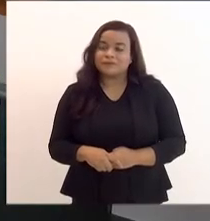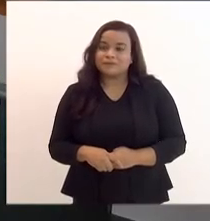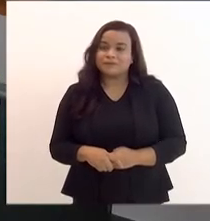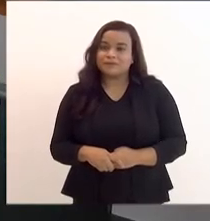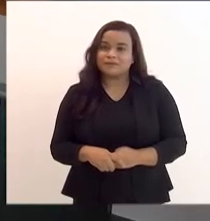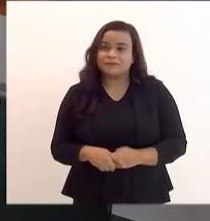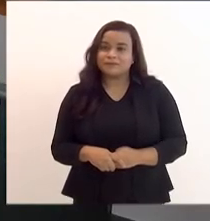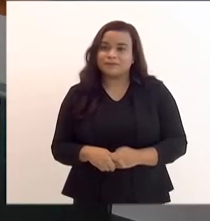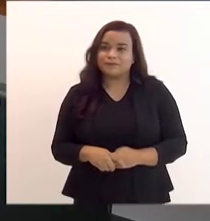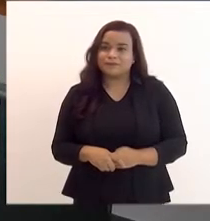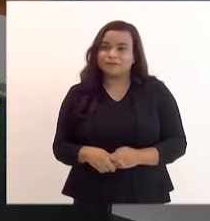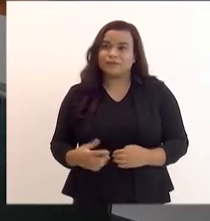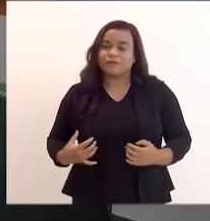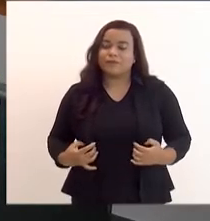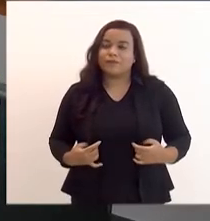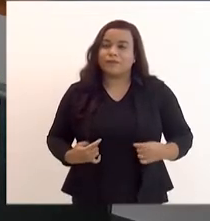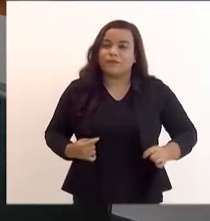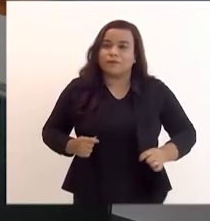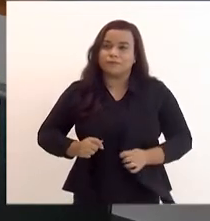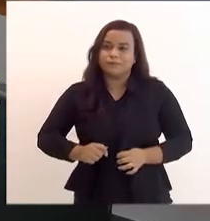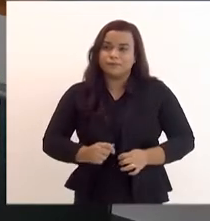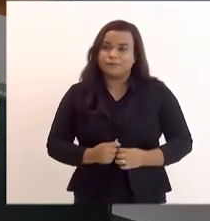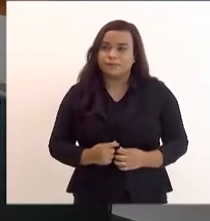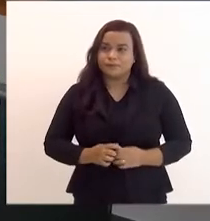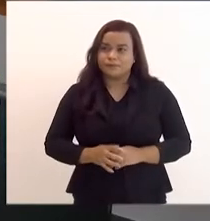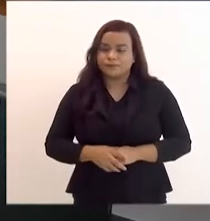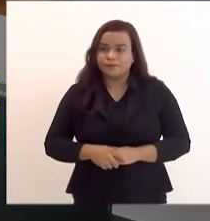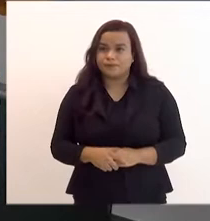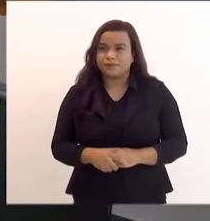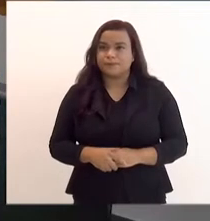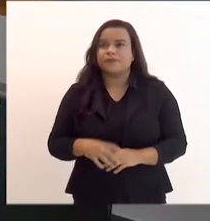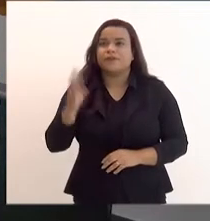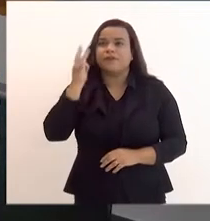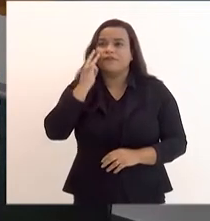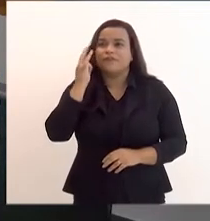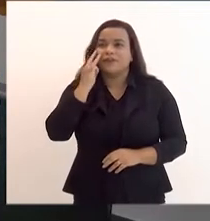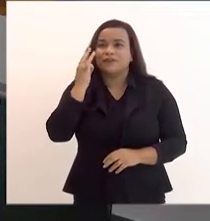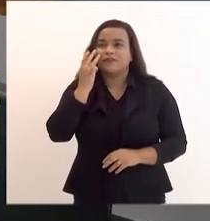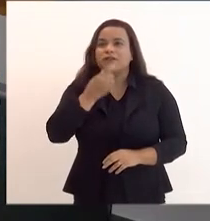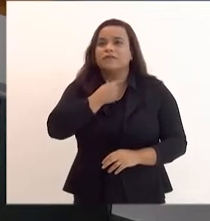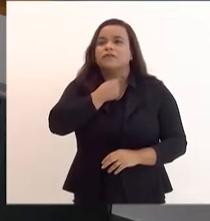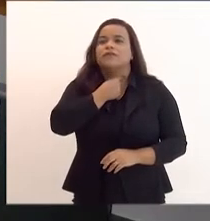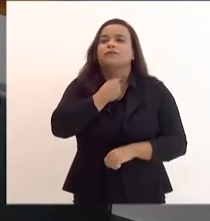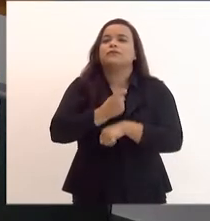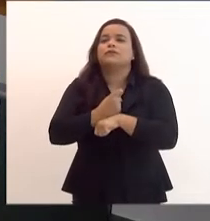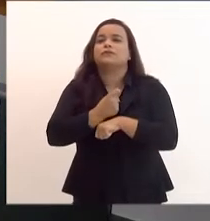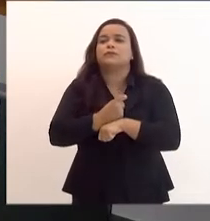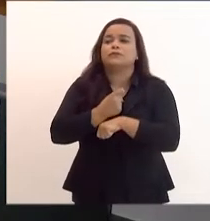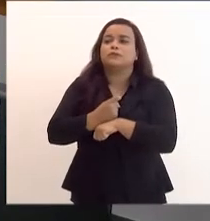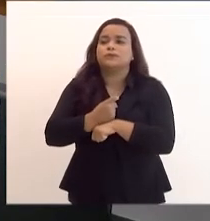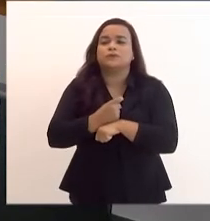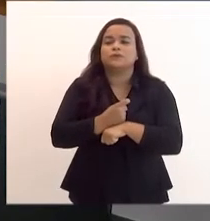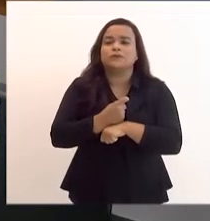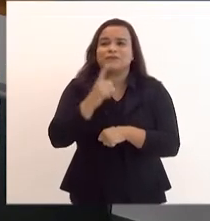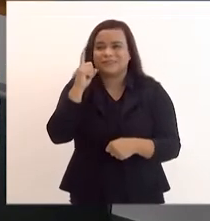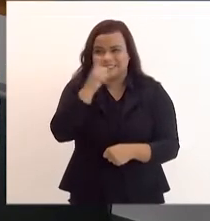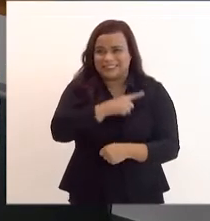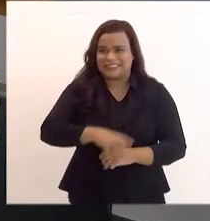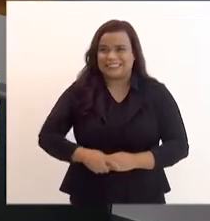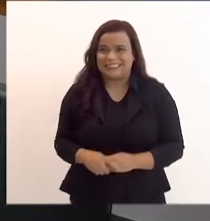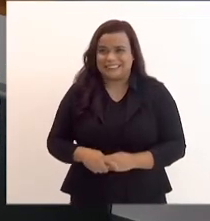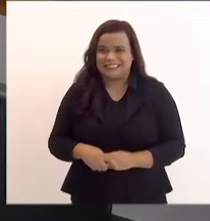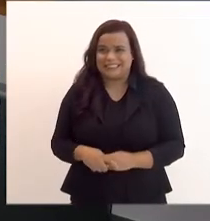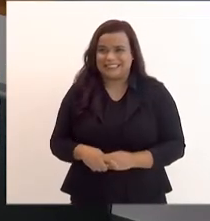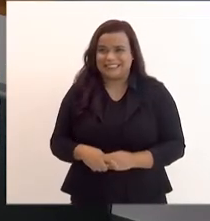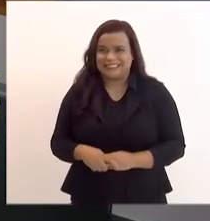Vai ser presencial tudo. É. Então. Valdec ainda está de pescoço duro. Vamos decidir. É a questão. Eu